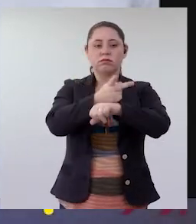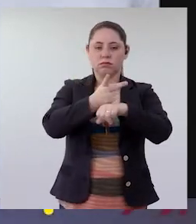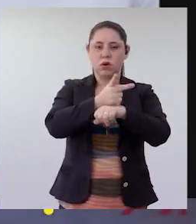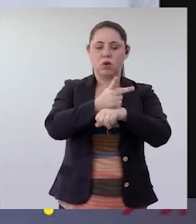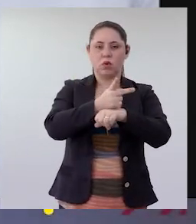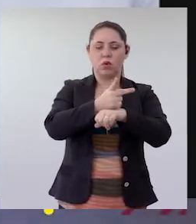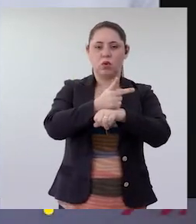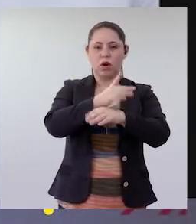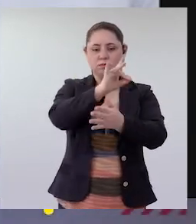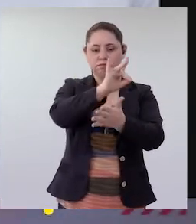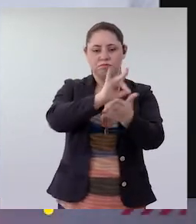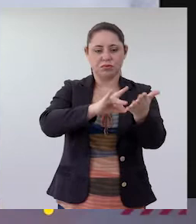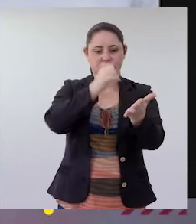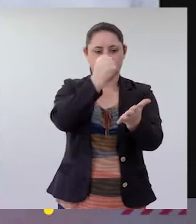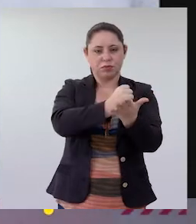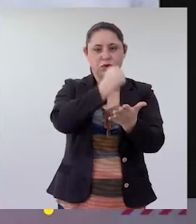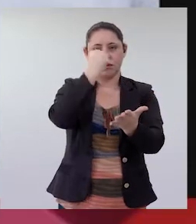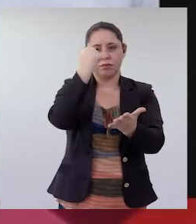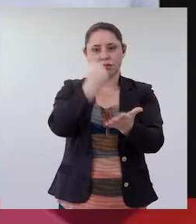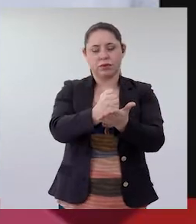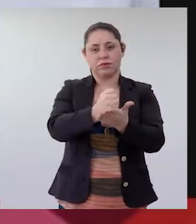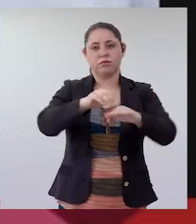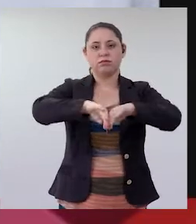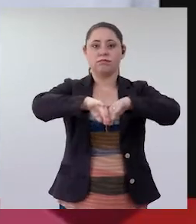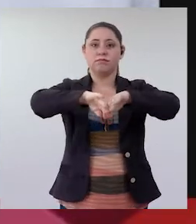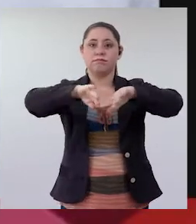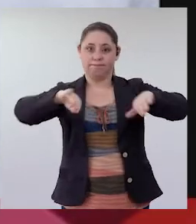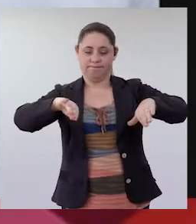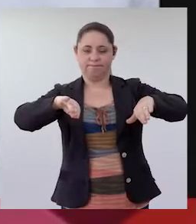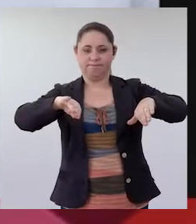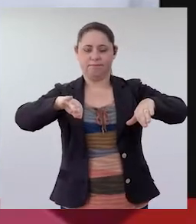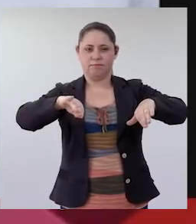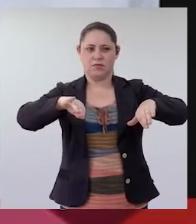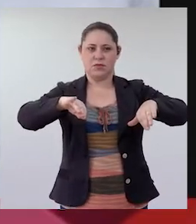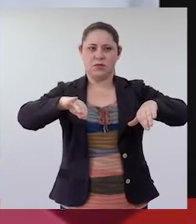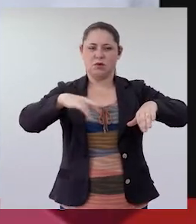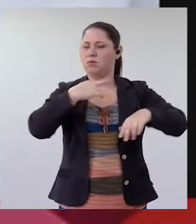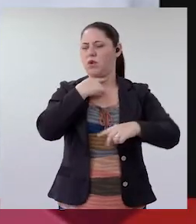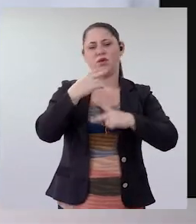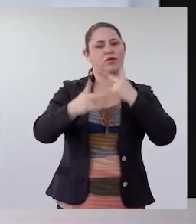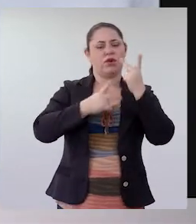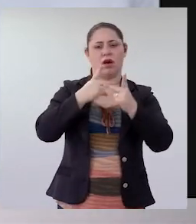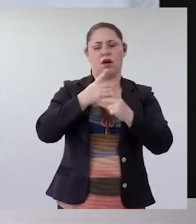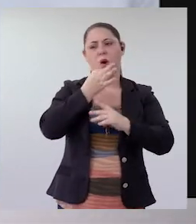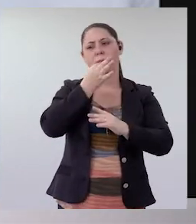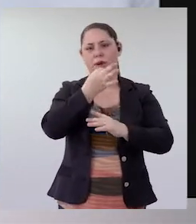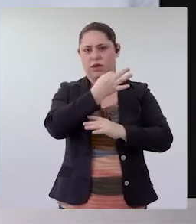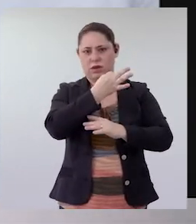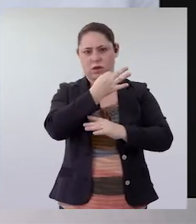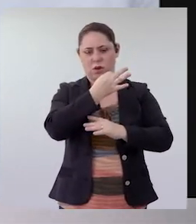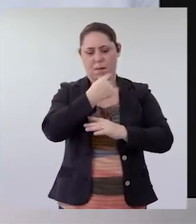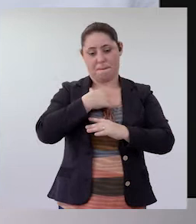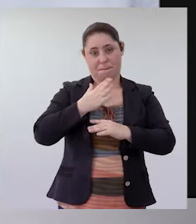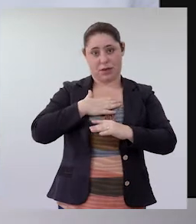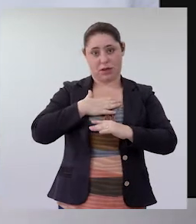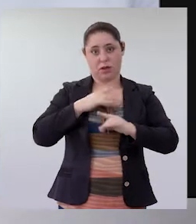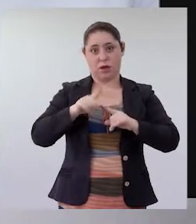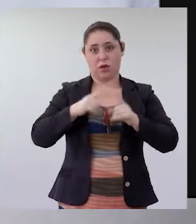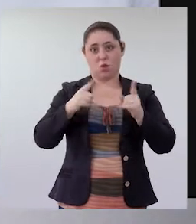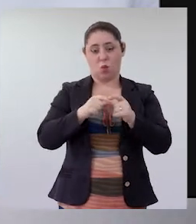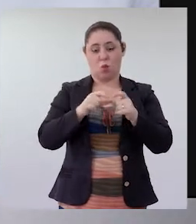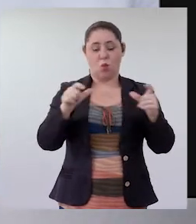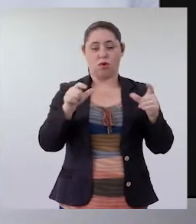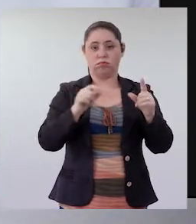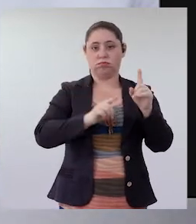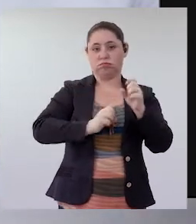procurar, né, finalizar esse relacionamento. Então, não dá para dizer, pelo menos na minha opinião, né, de que esse aumento